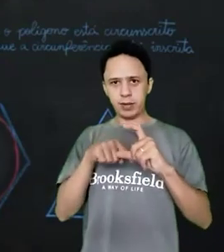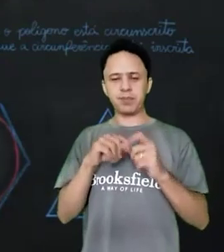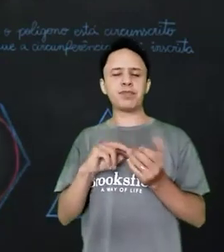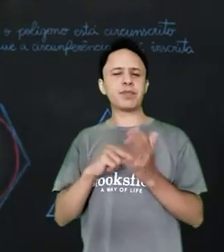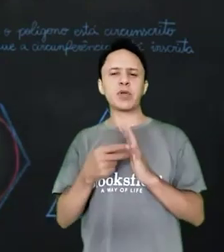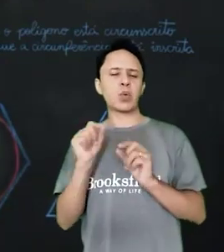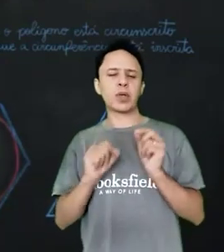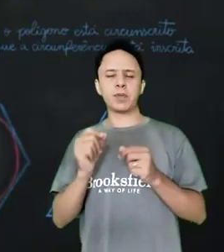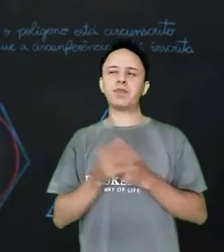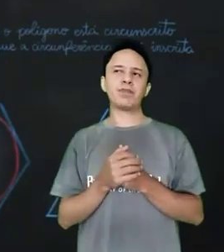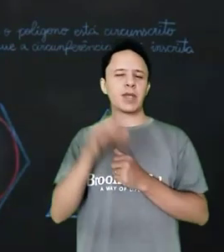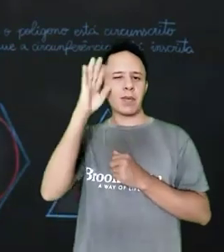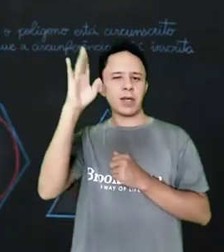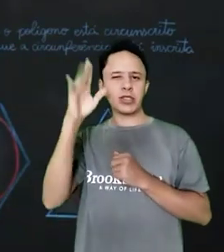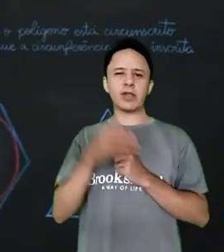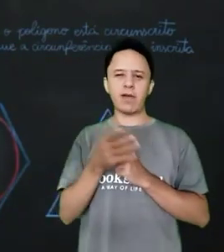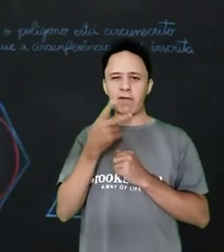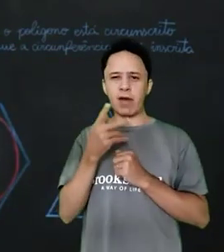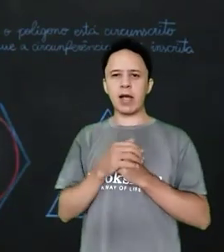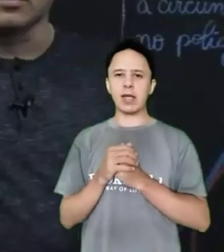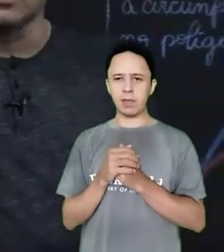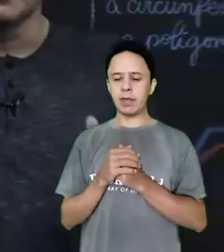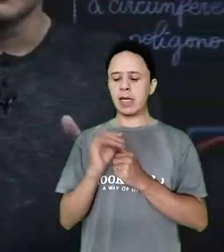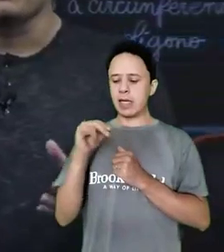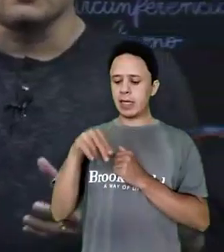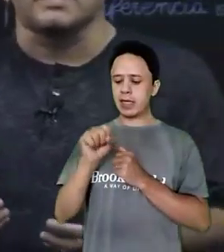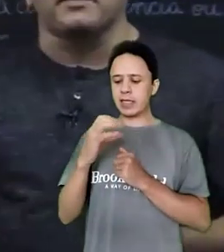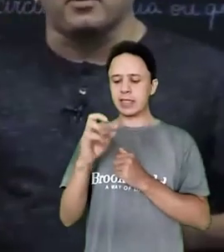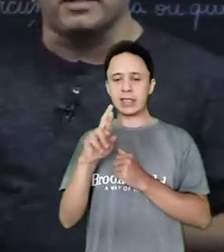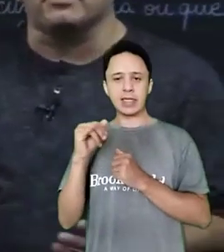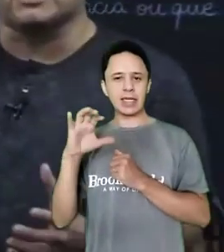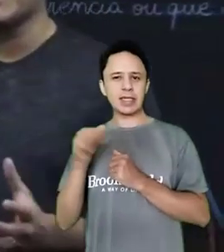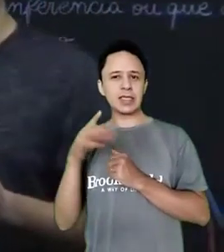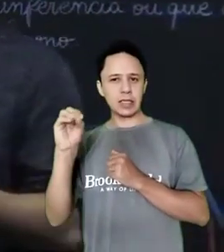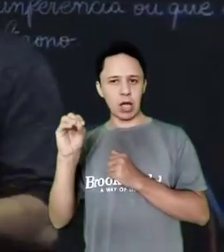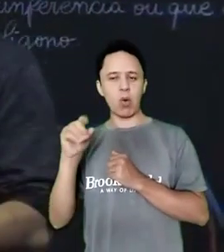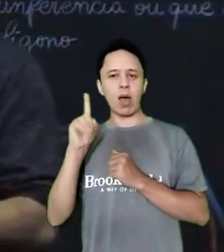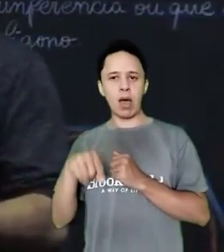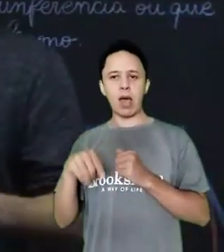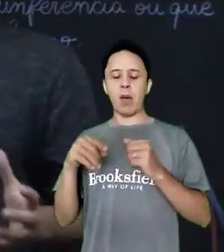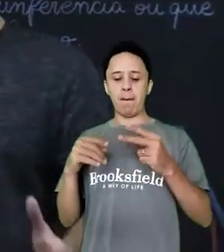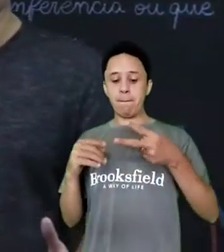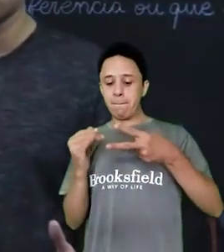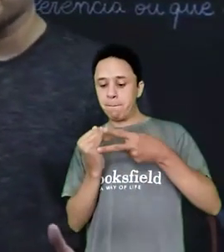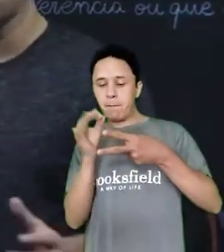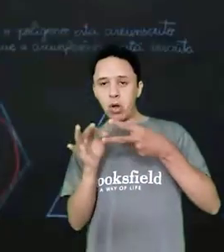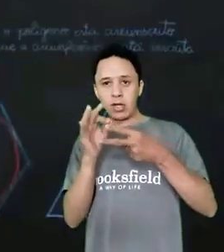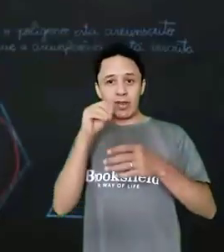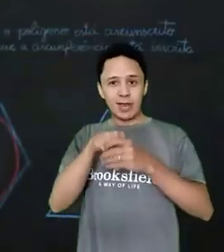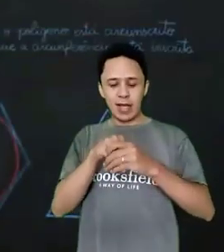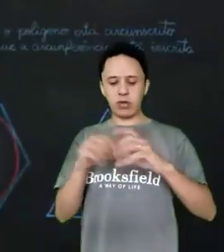Imagine o seguinte. Quando a gente fala em inscrição de um polígono, é quando esse polígono está dentro da